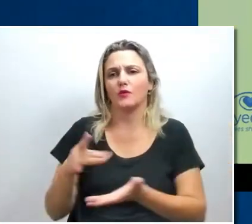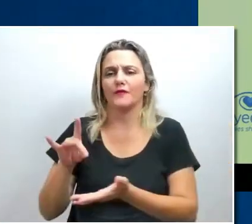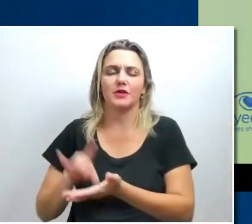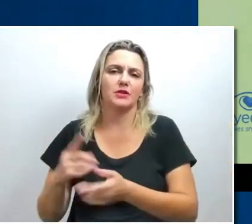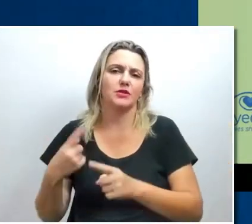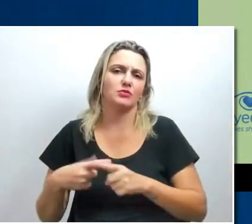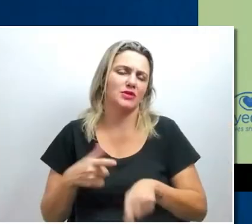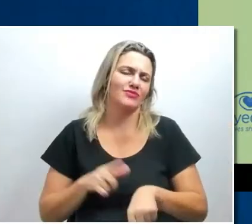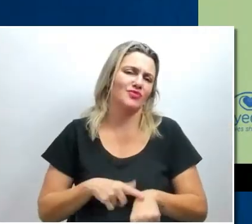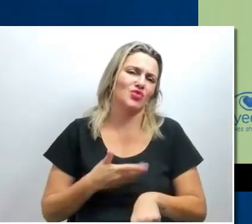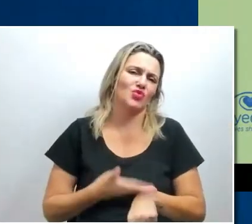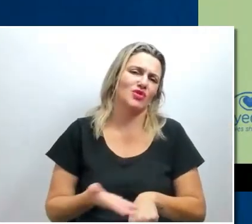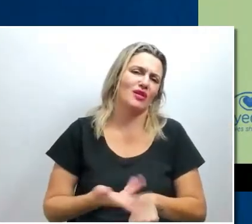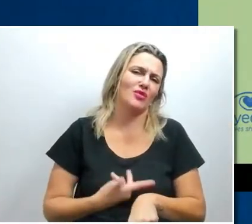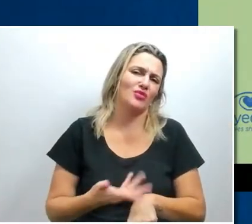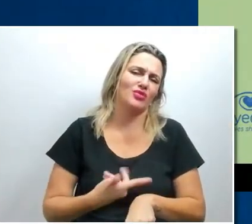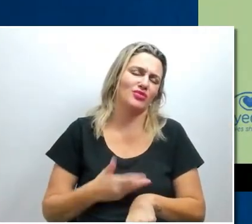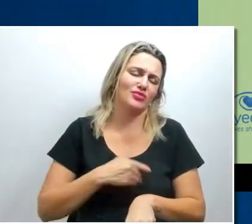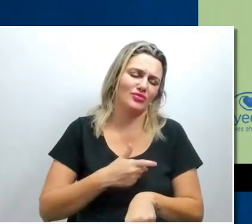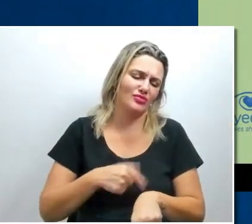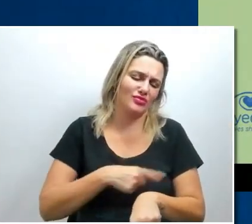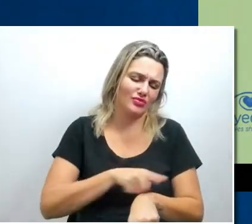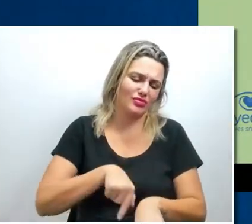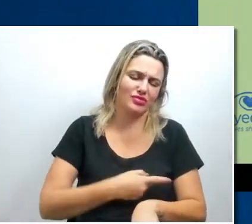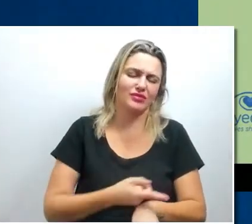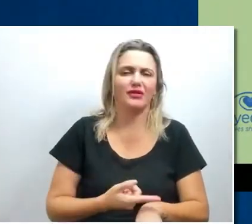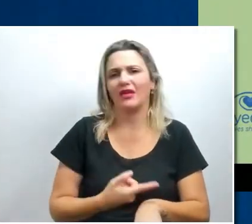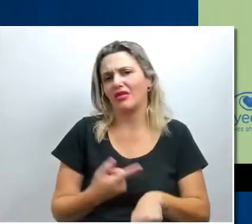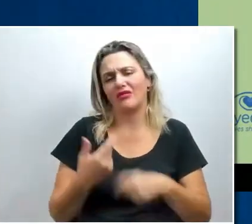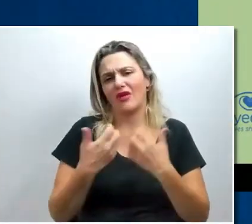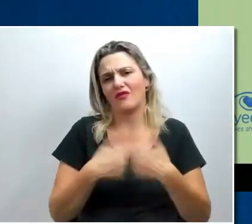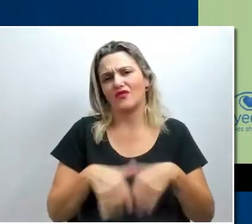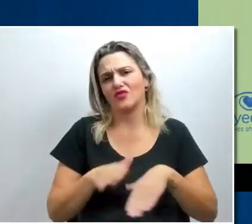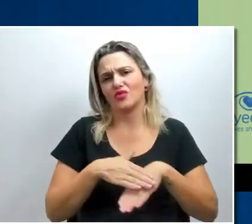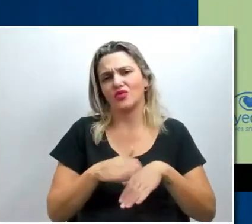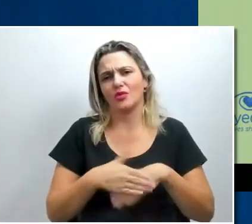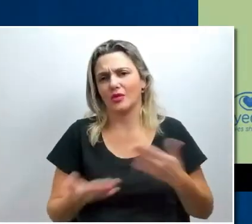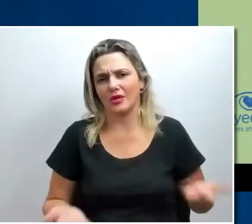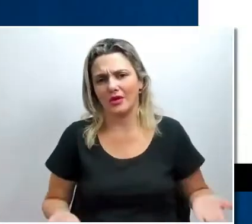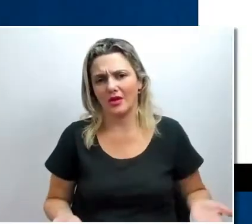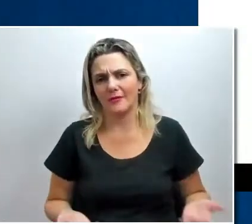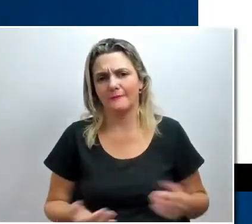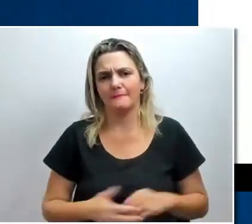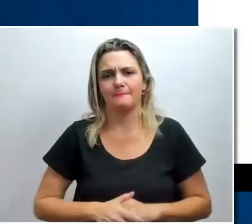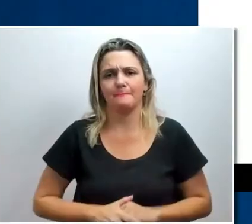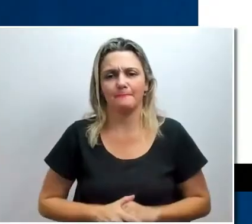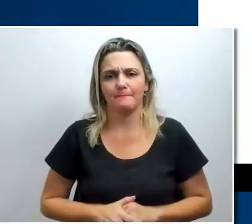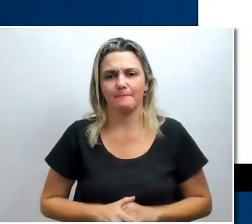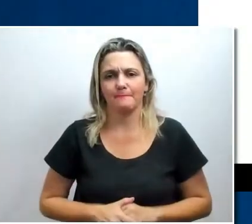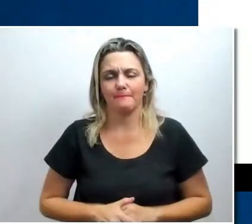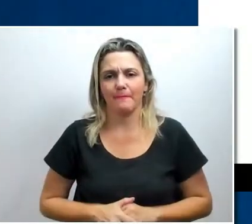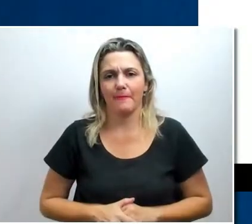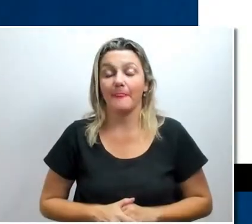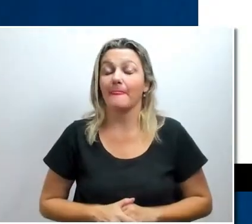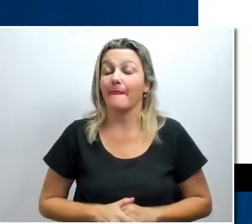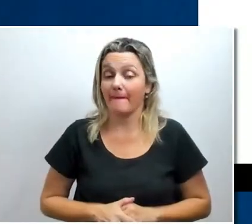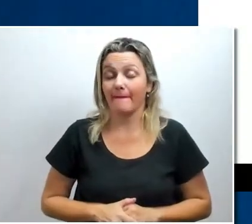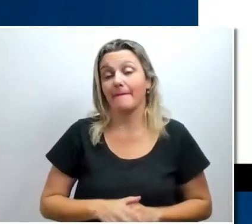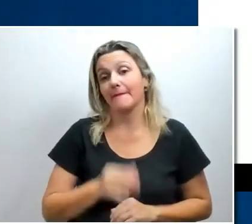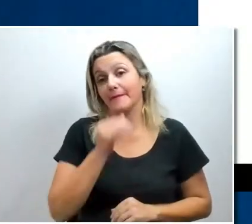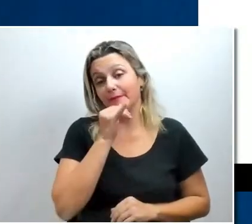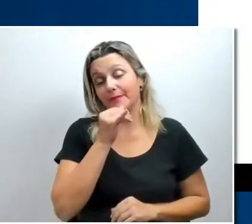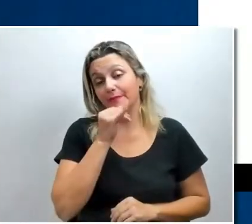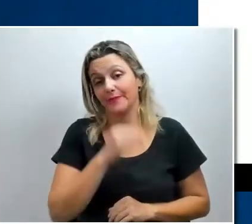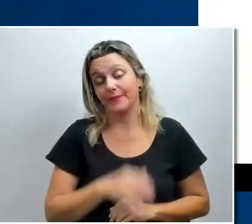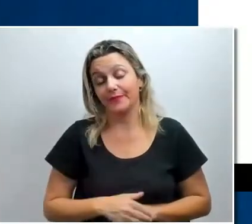fazendo coisas que não vão funcionar, que sabidamente não vão funcionar, né? Então, por exemplo, né, até